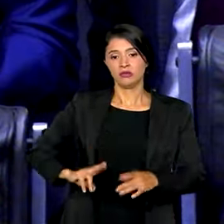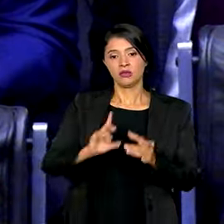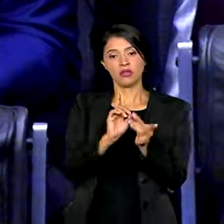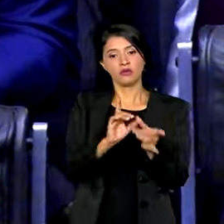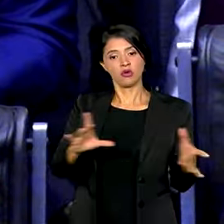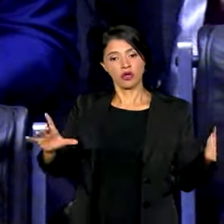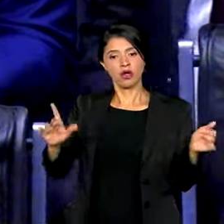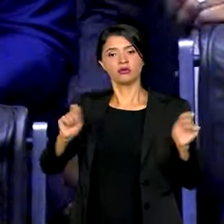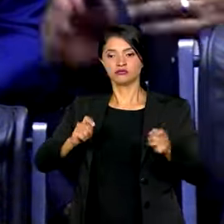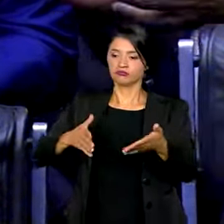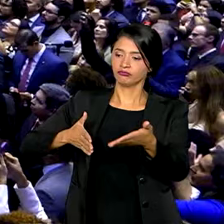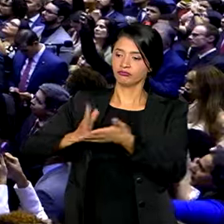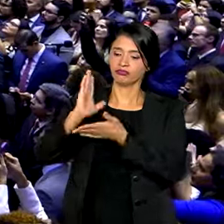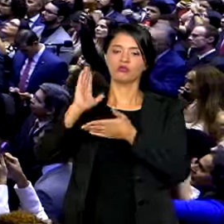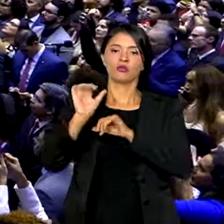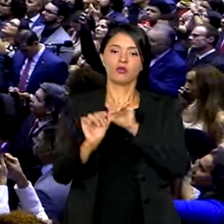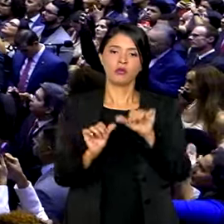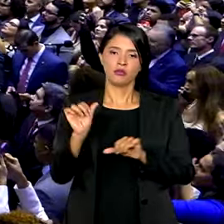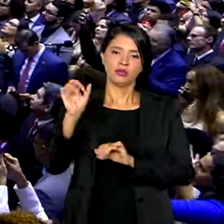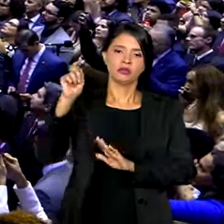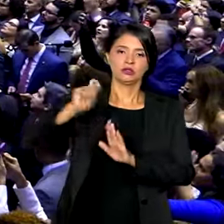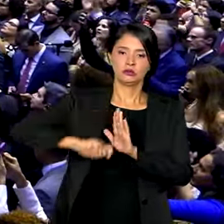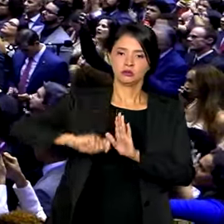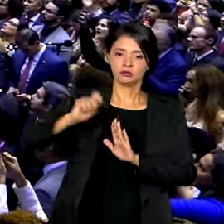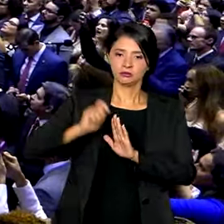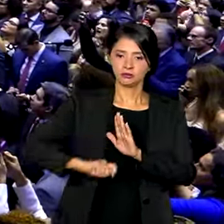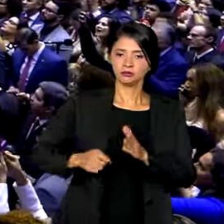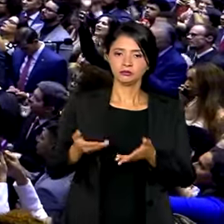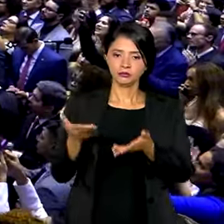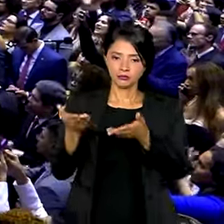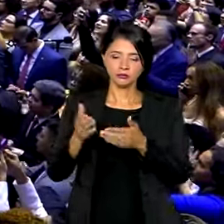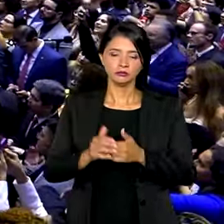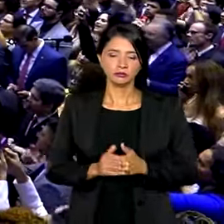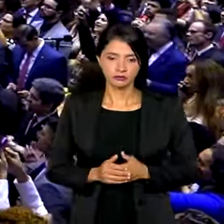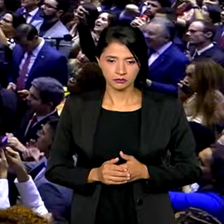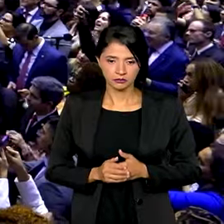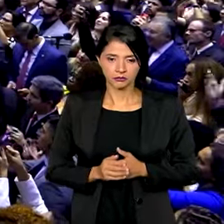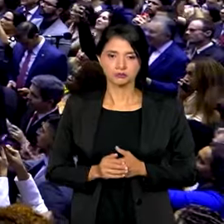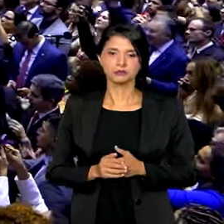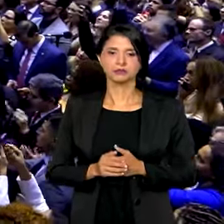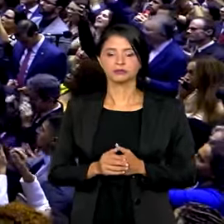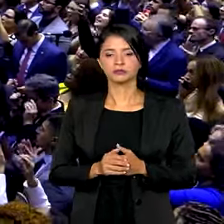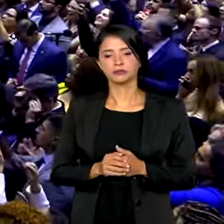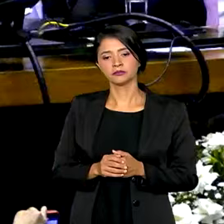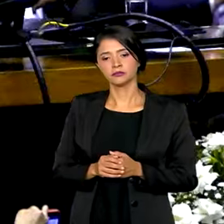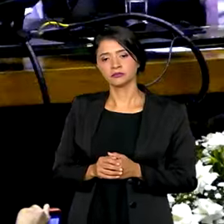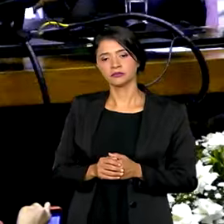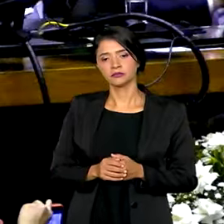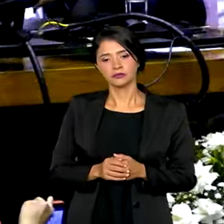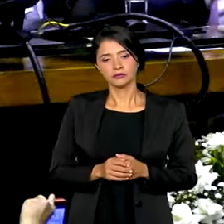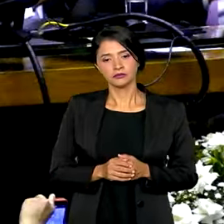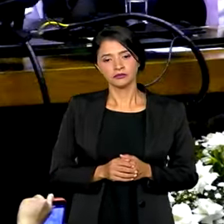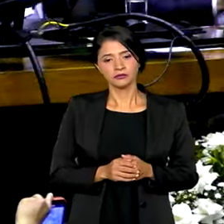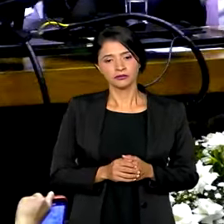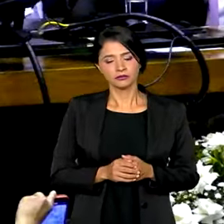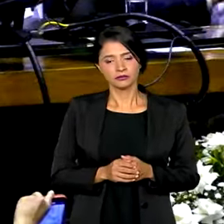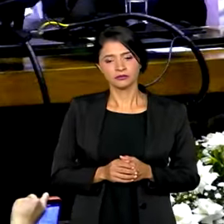democrático, aprovou uma reforma tributária a contento na forma brasileira.